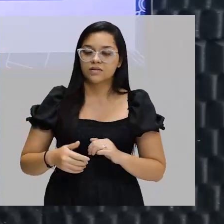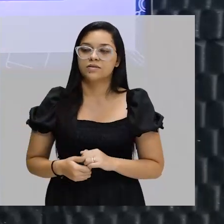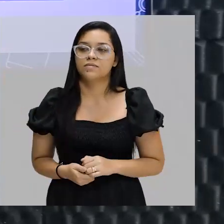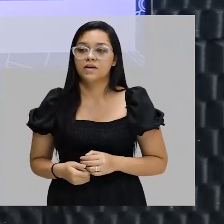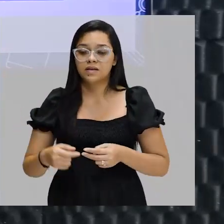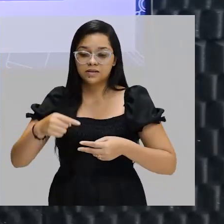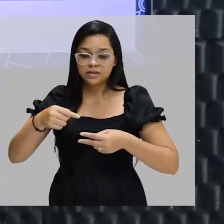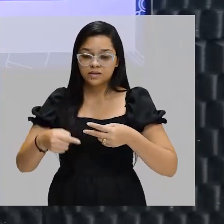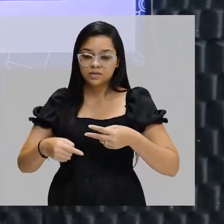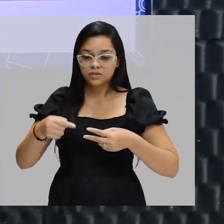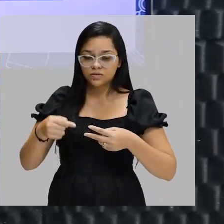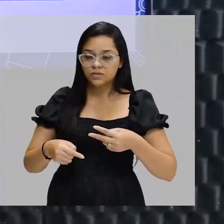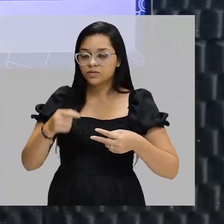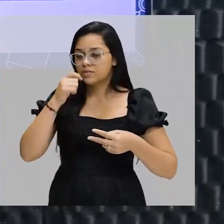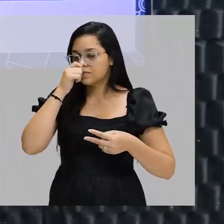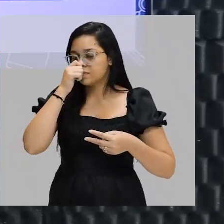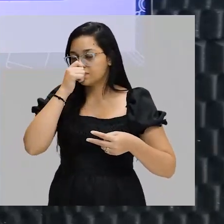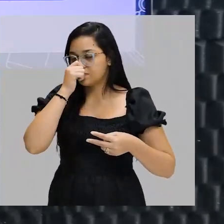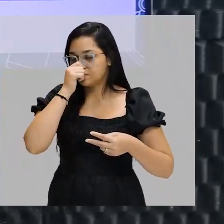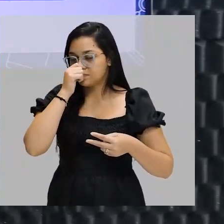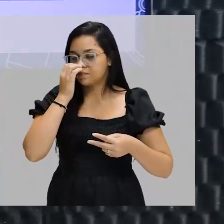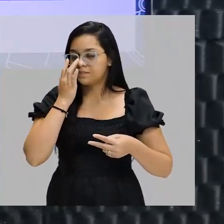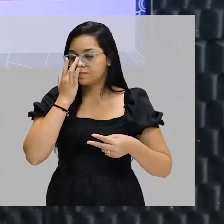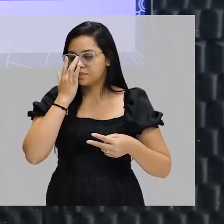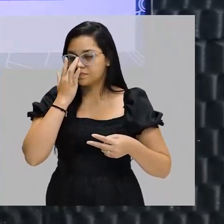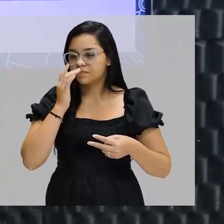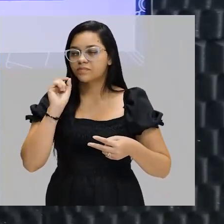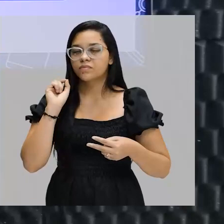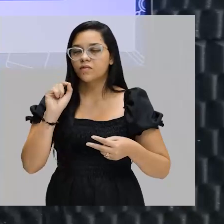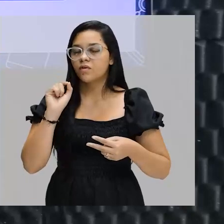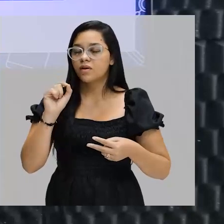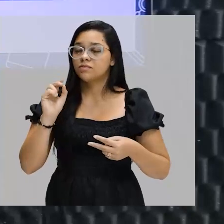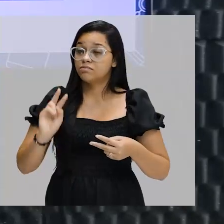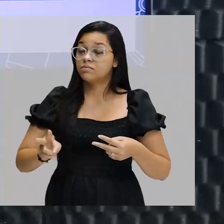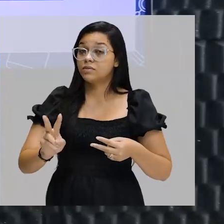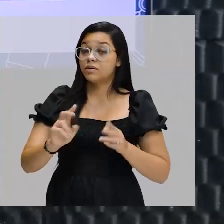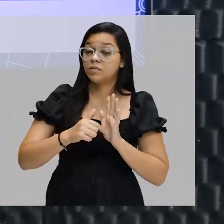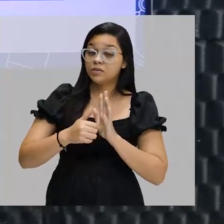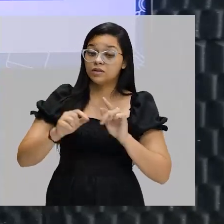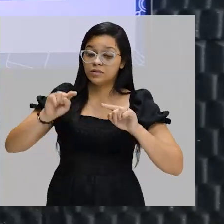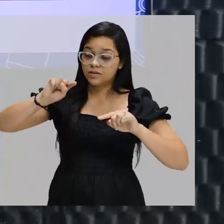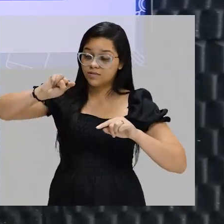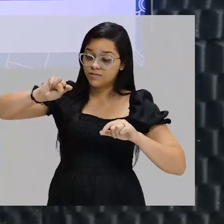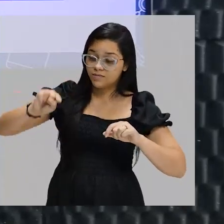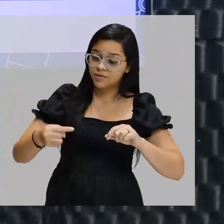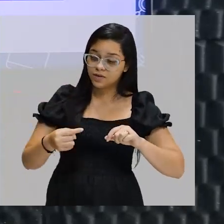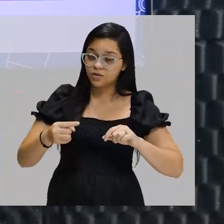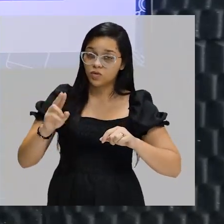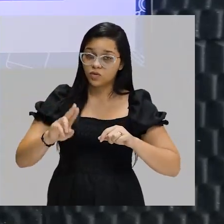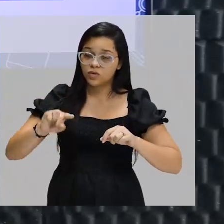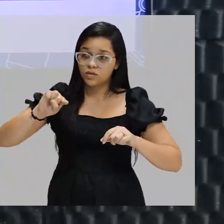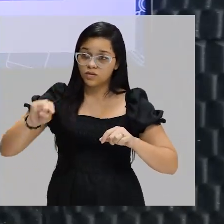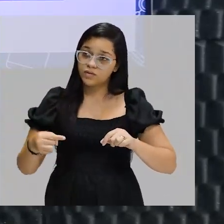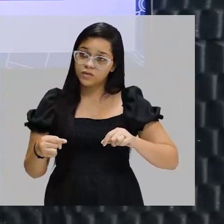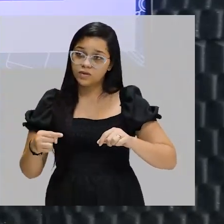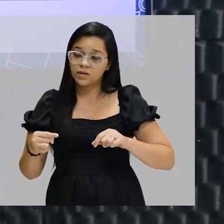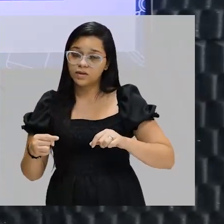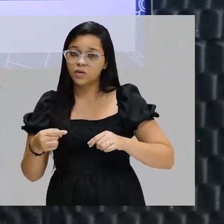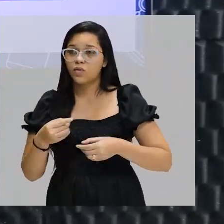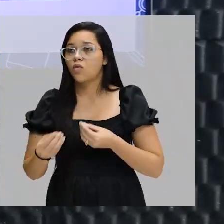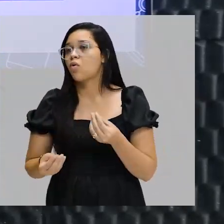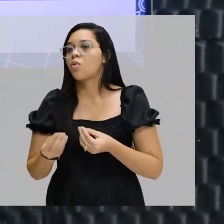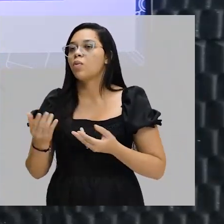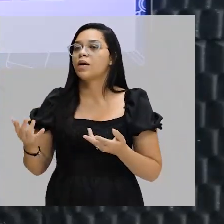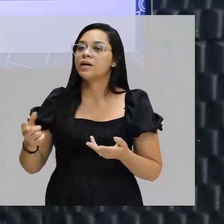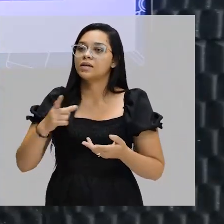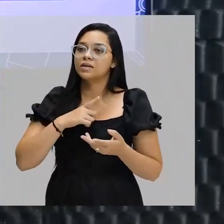Essas aqui, as non-defining, as não definitivas, elas sempre aparecem entre vírgulas, tá? Elas funcionam mais ou menos como se fosse